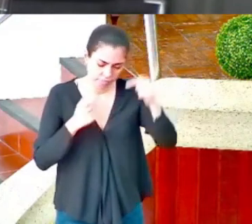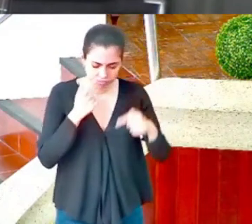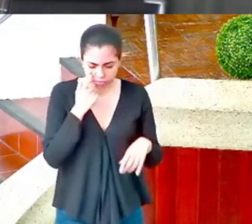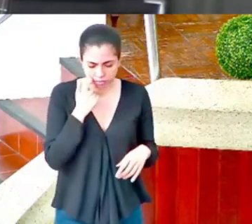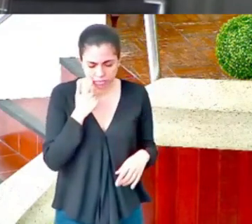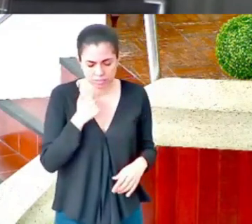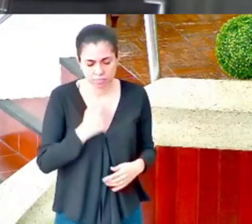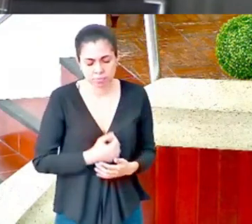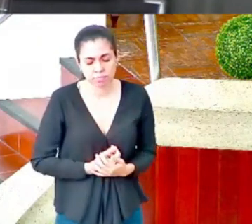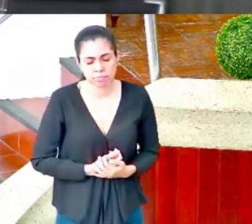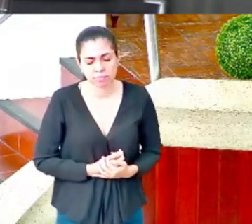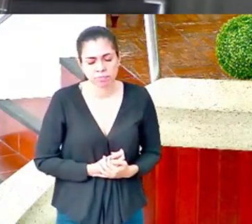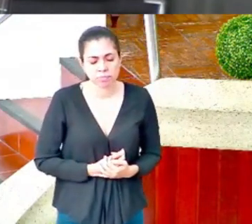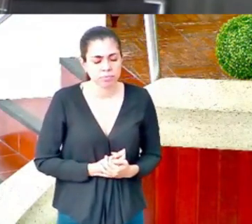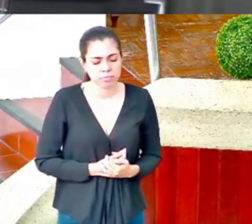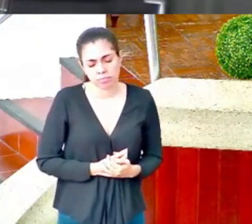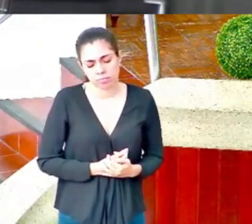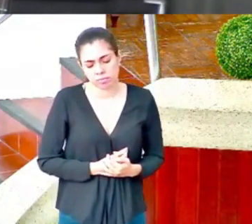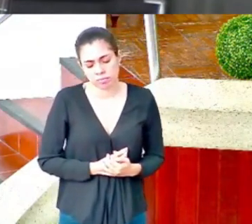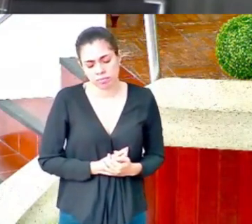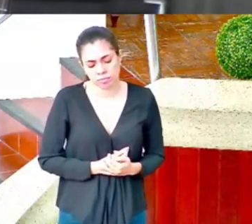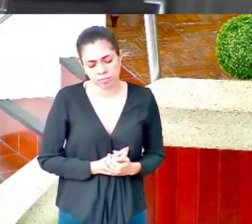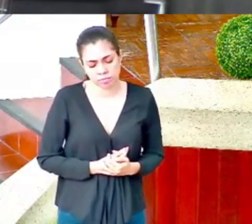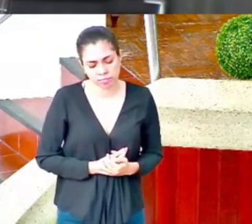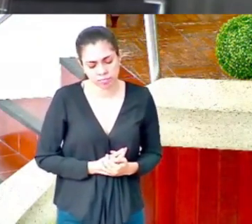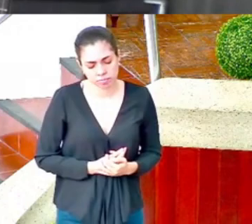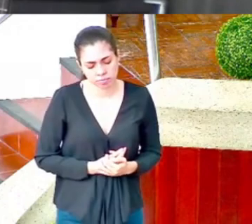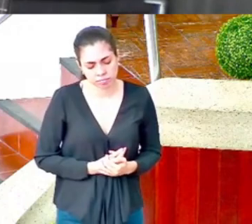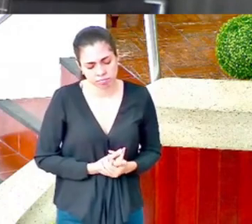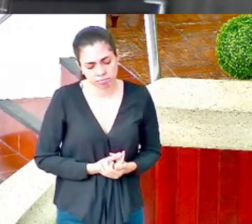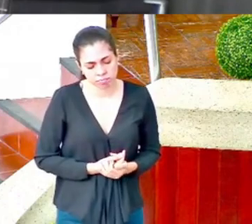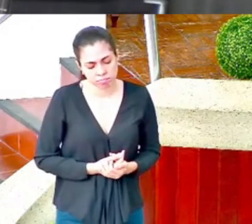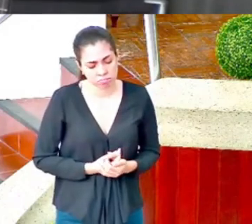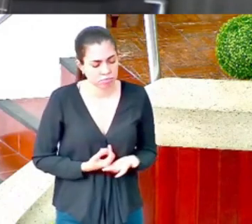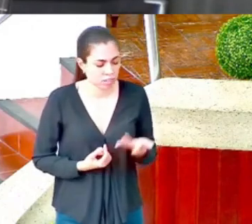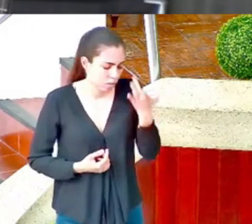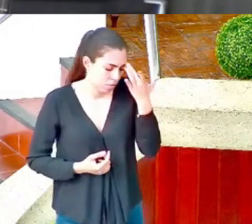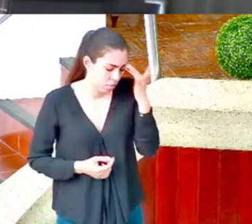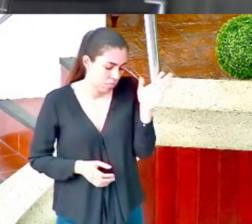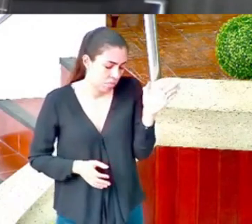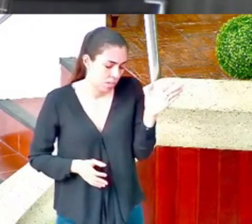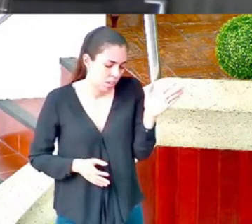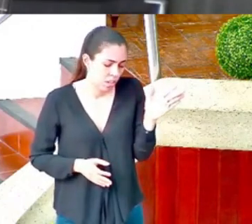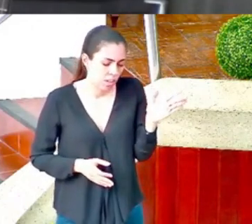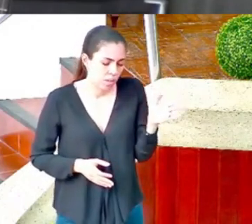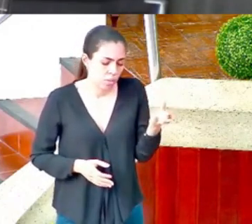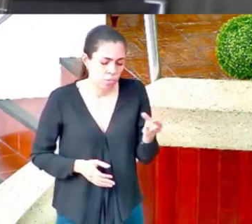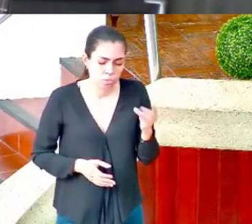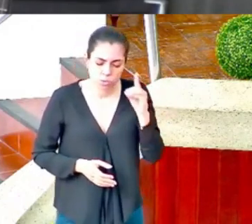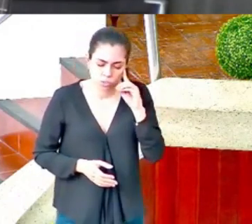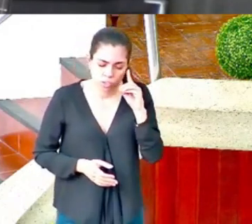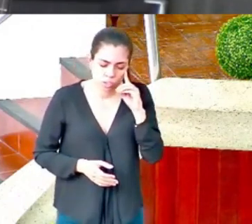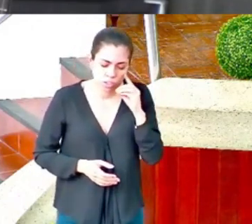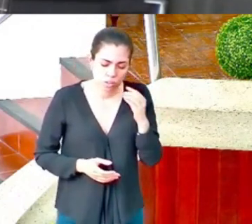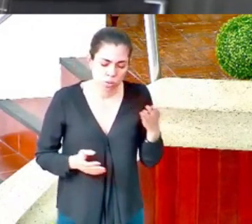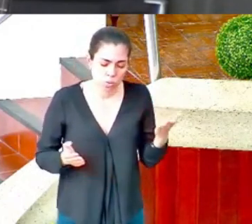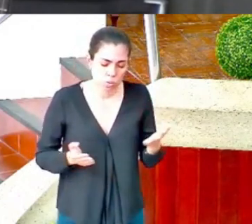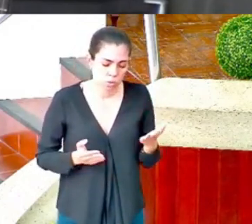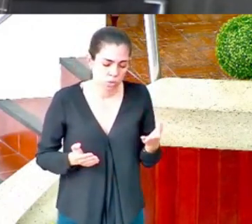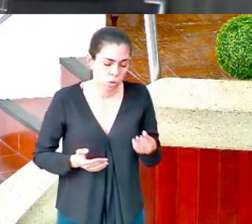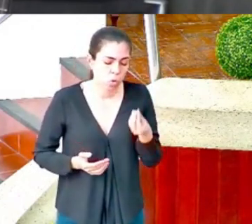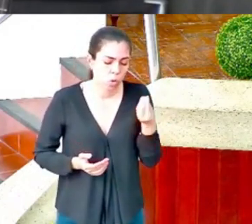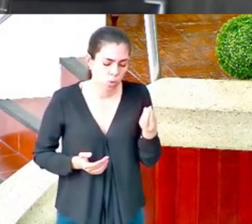verdade, santifica-nos pela tua palavra. Eu não sei como cada um de nós vai passar o resto desse domingo. Talvez muitos de